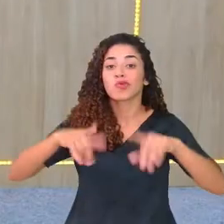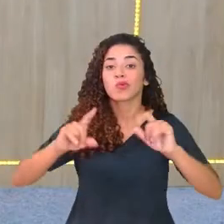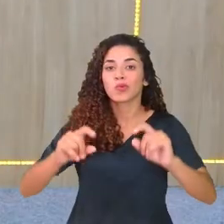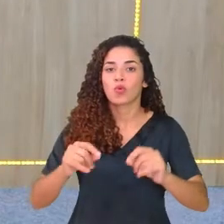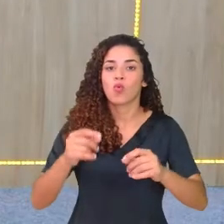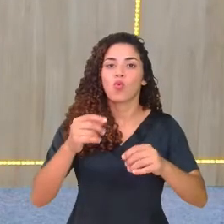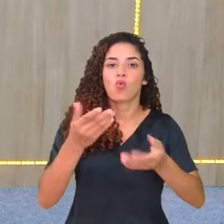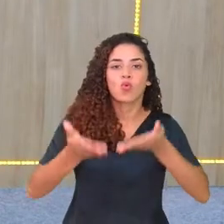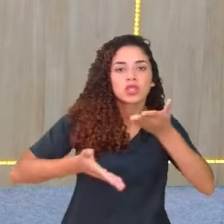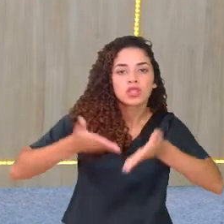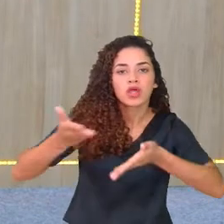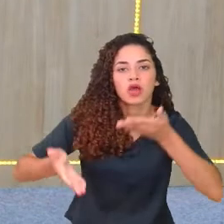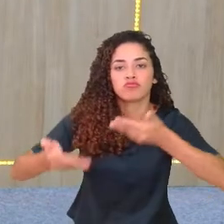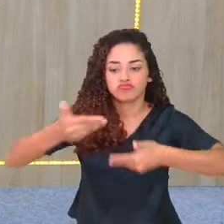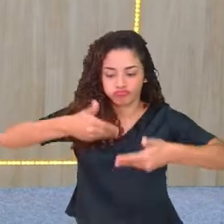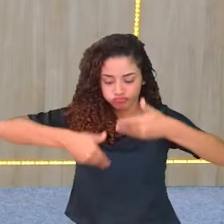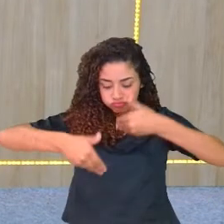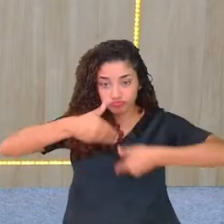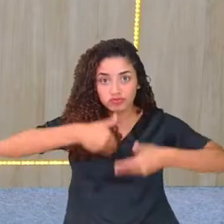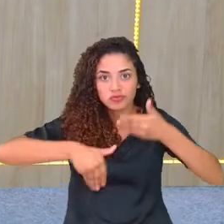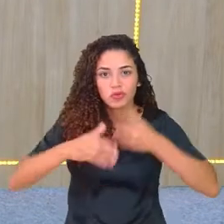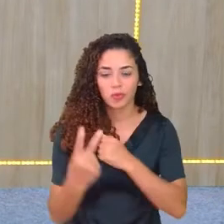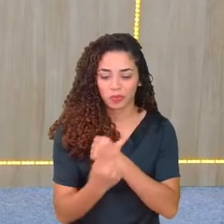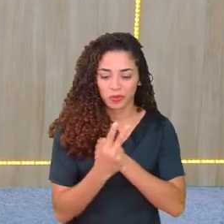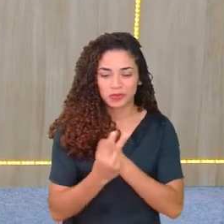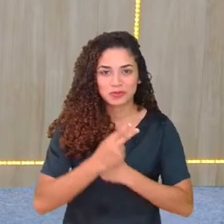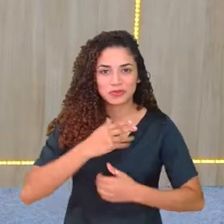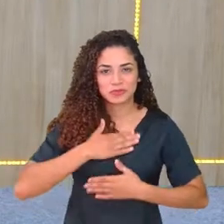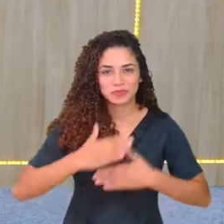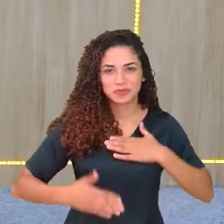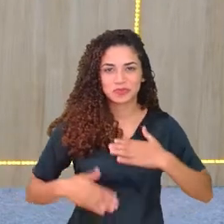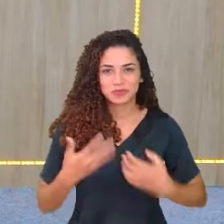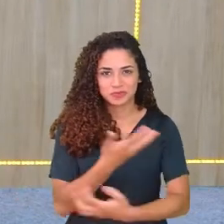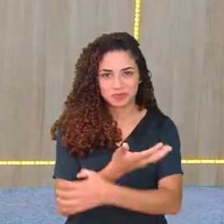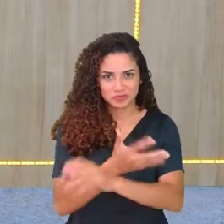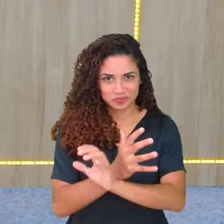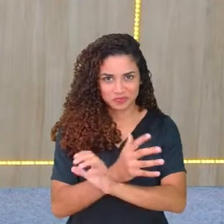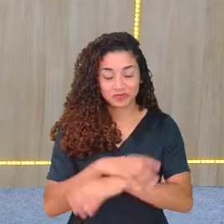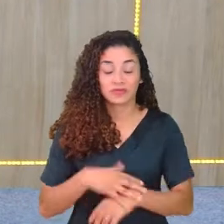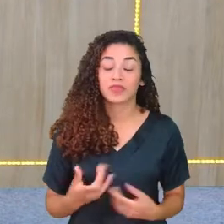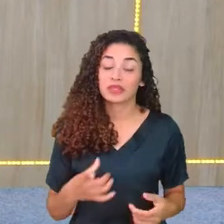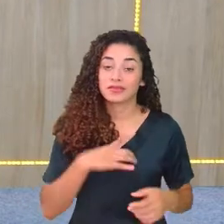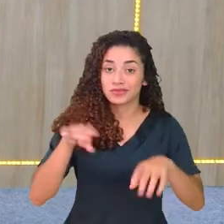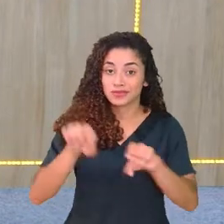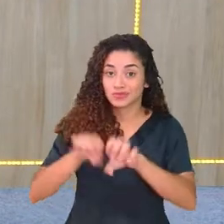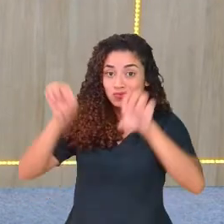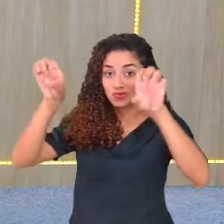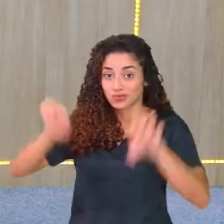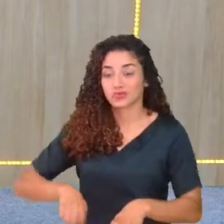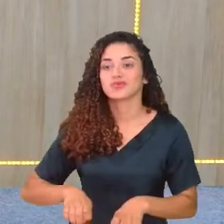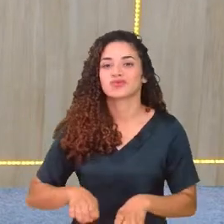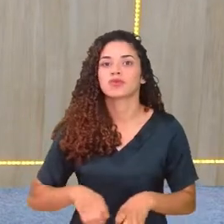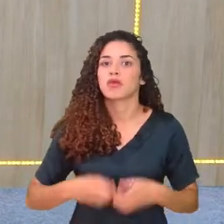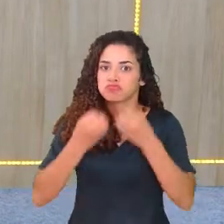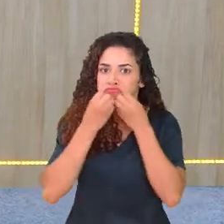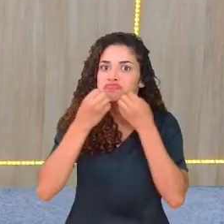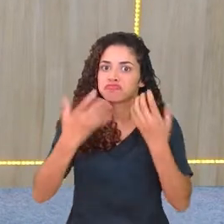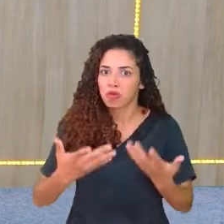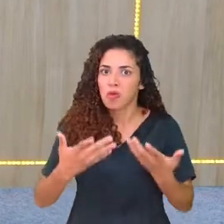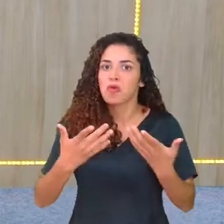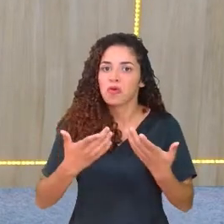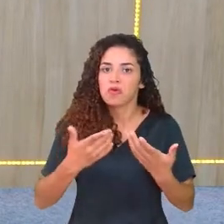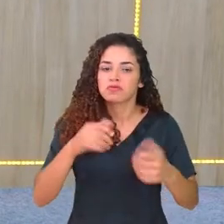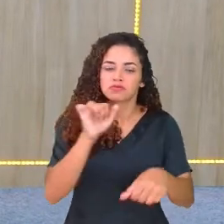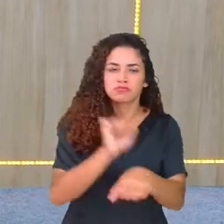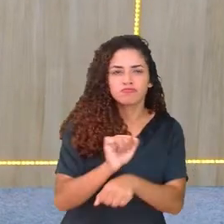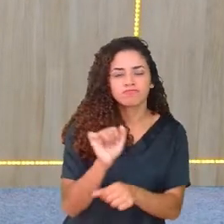muito importantes na proteção aí do nosso esqueleto. Então, temos aí essa estrutura que vale a pena a gente parar, né,